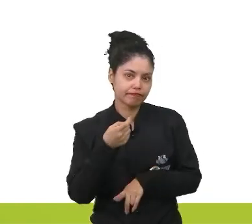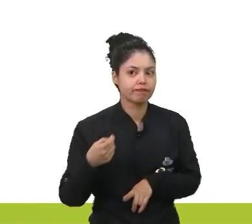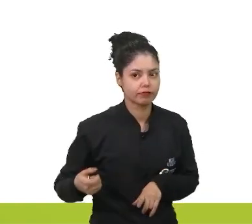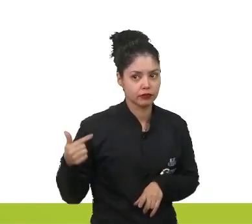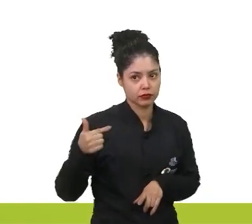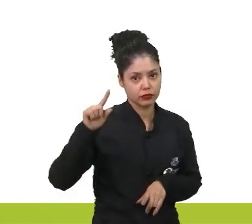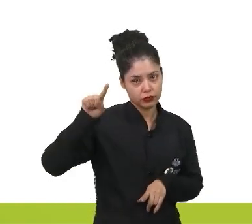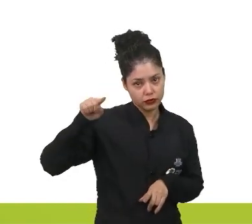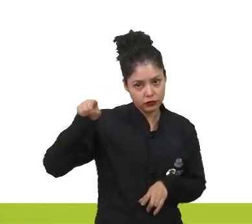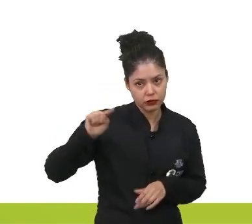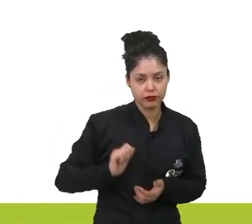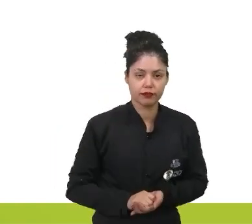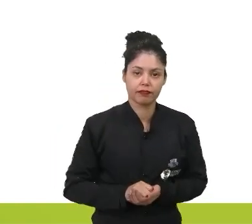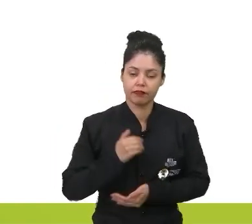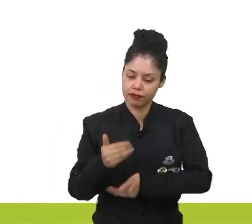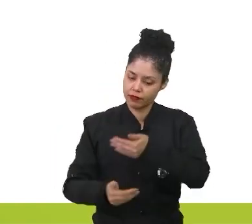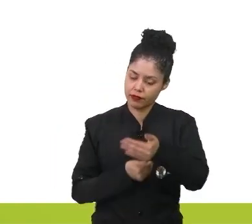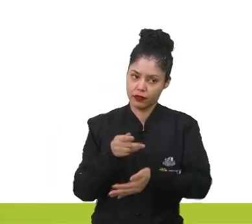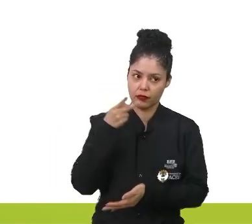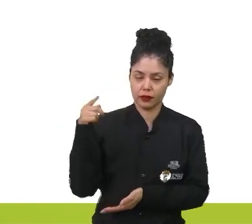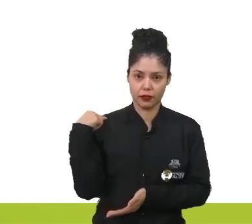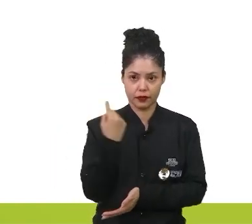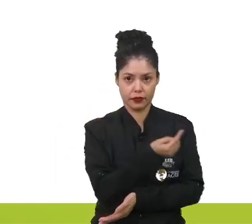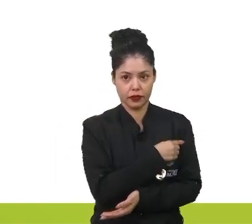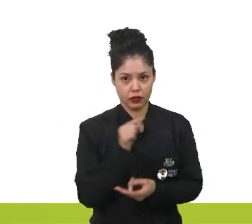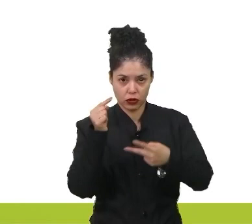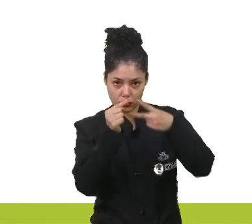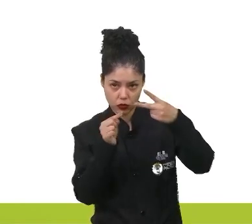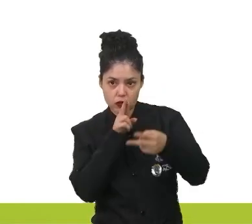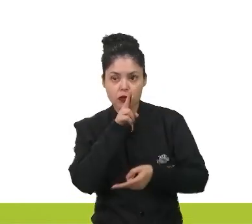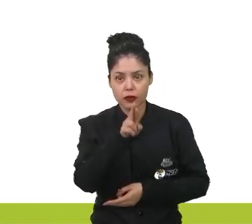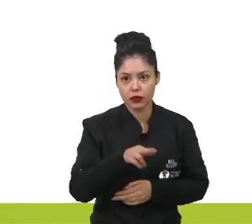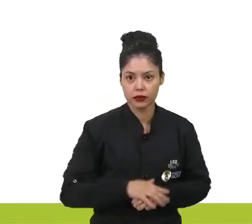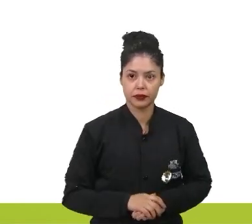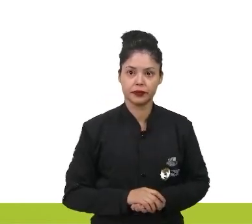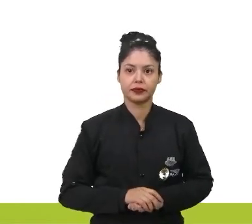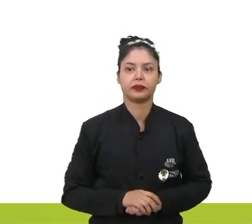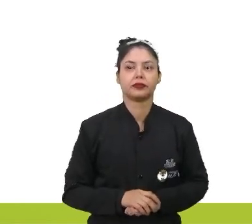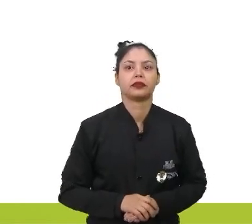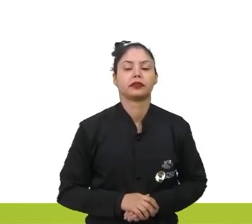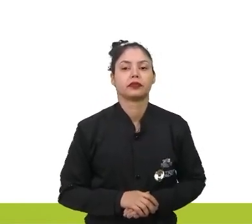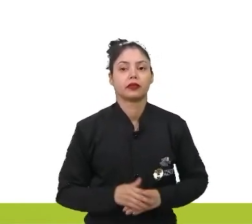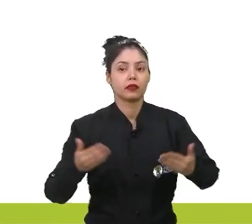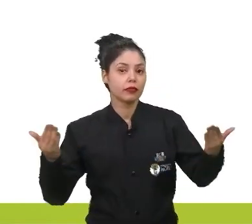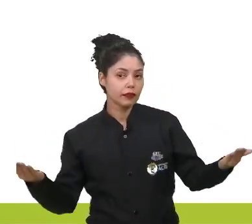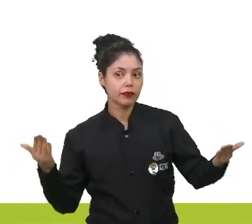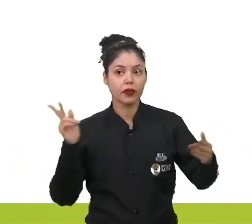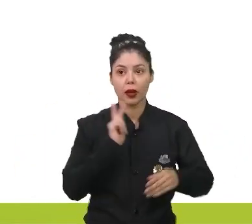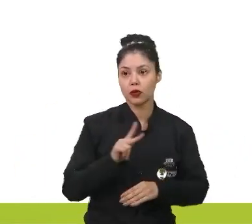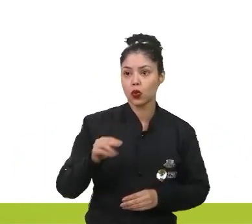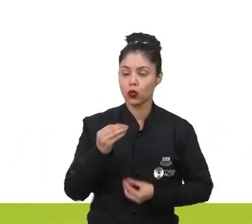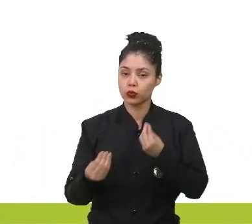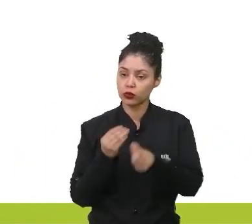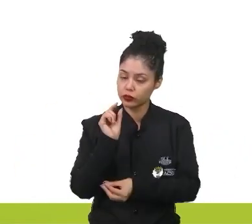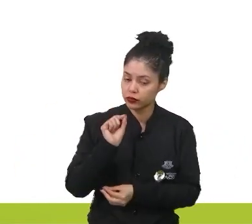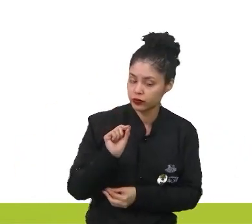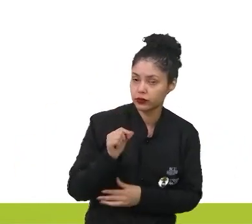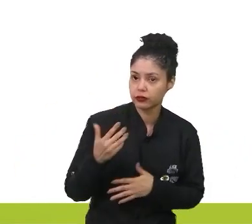duas linhas. Então o processo está dizendo para a gente que eu vou encontrar duas respostas, tá bom? Vamos lá. Professor, como é que eu faço agora? Aplica a